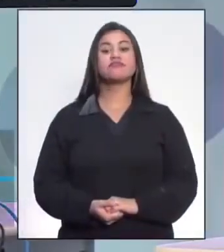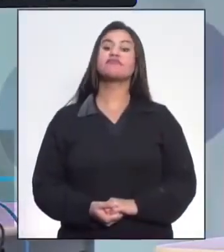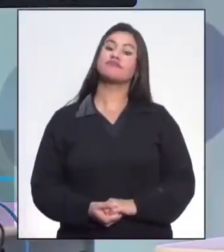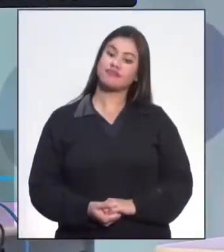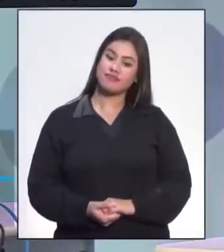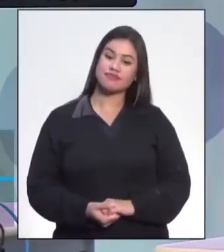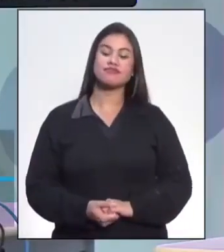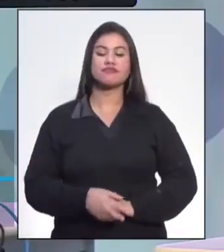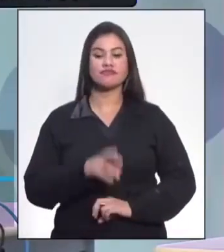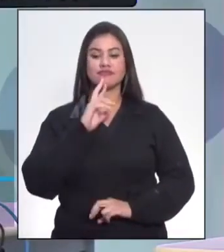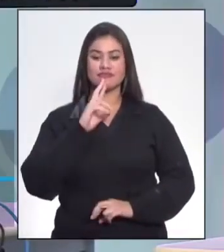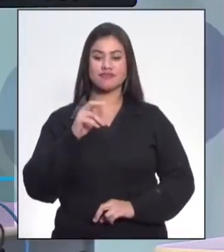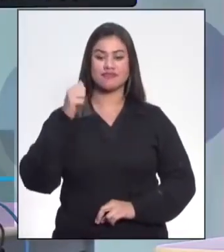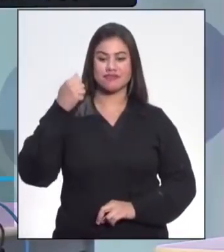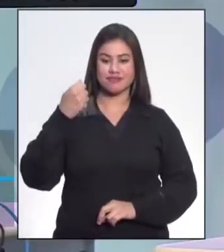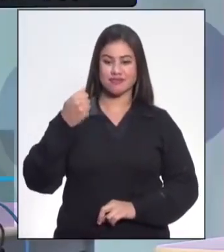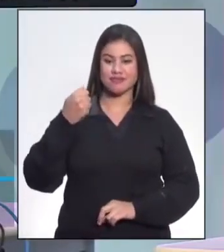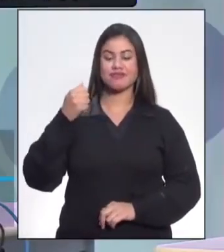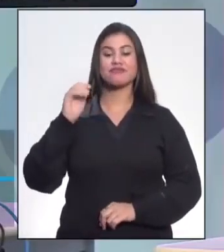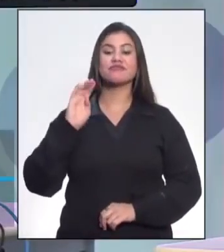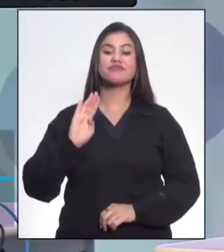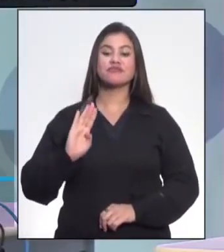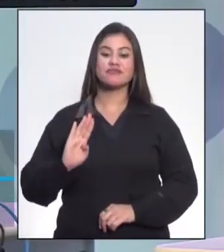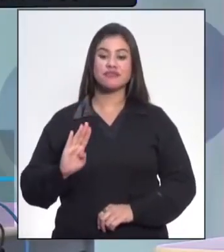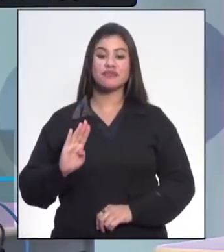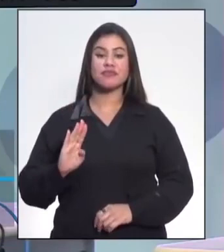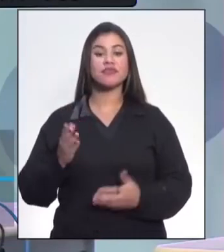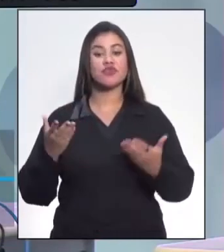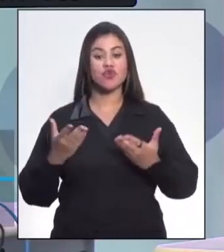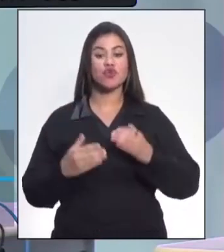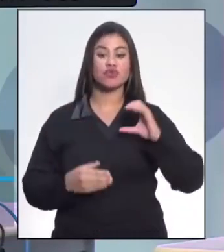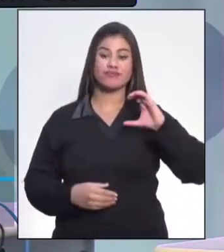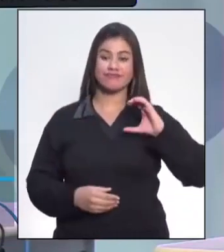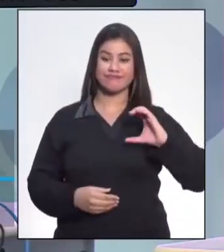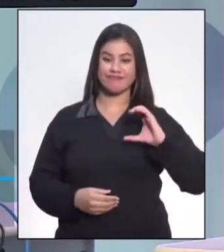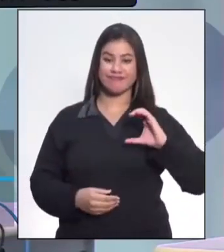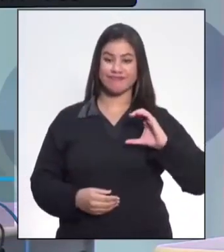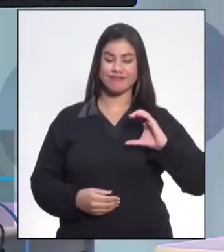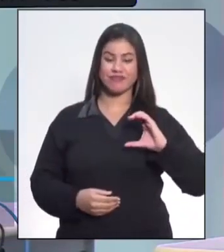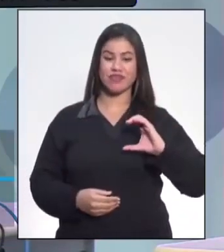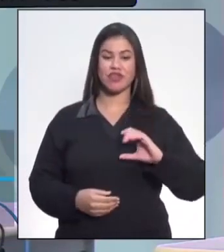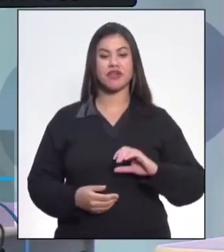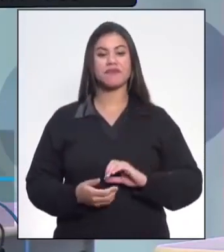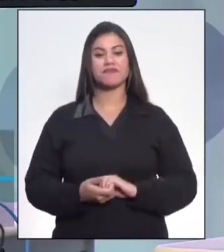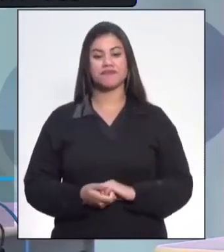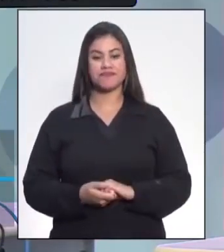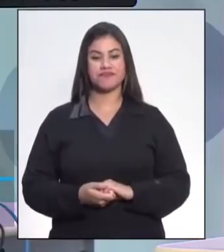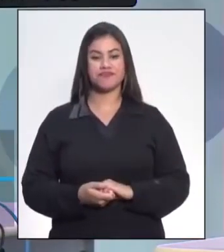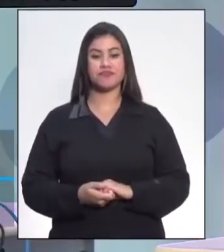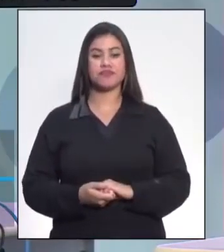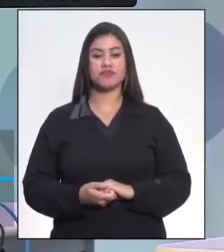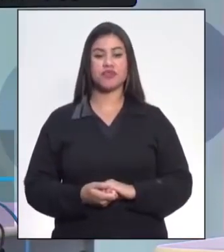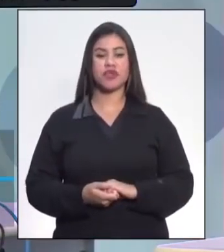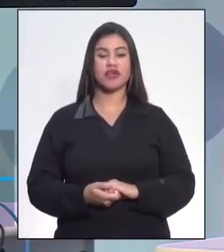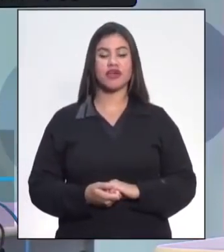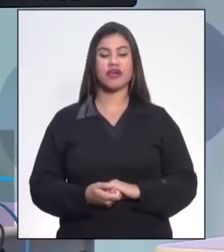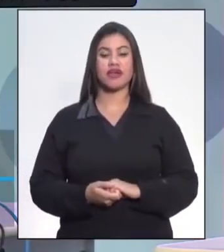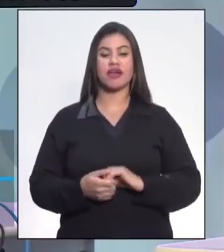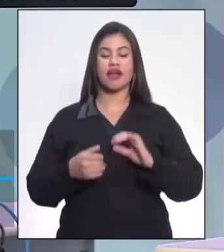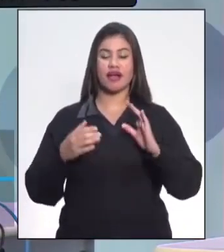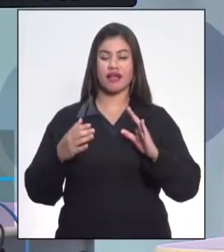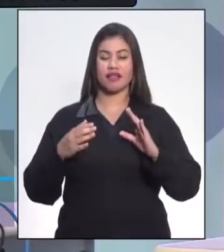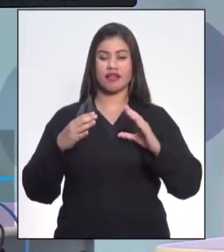Já responderam o item A, o item B. Agora vamos para o item C. Porque como elas são complementares, eu quero que